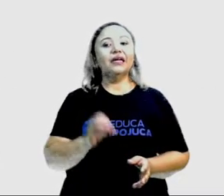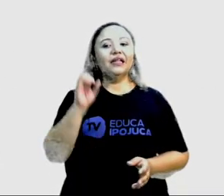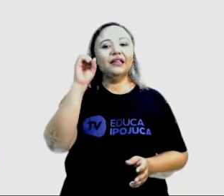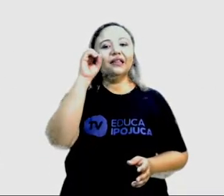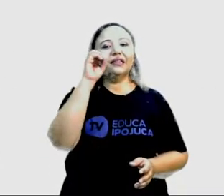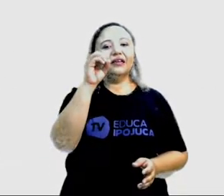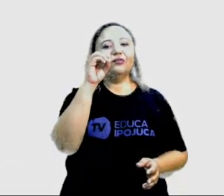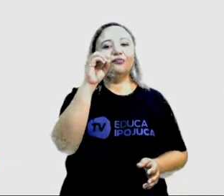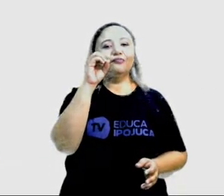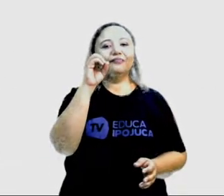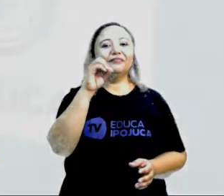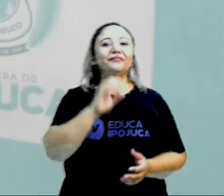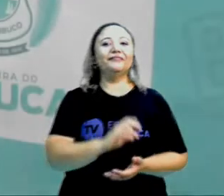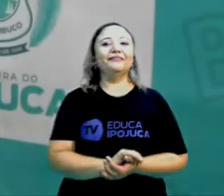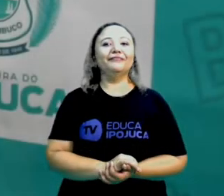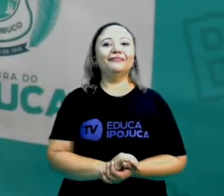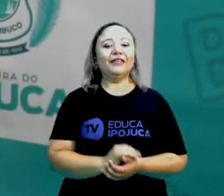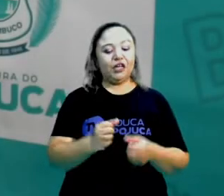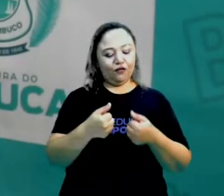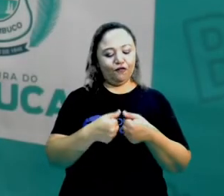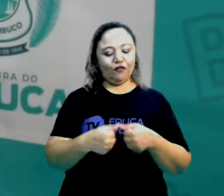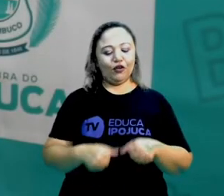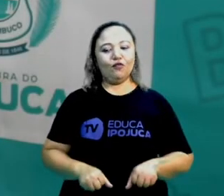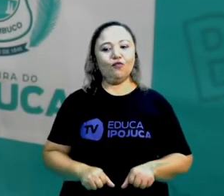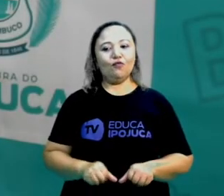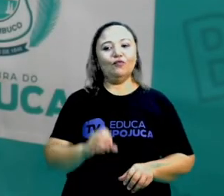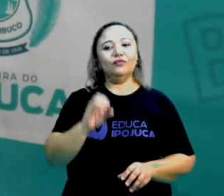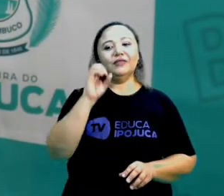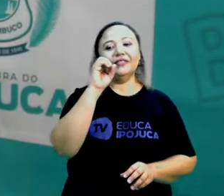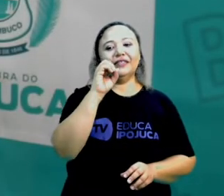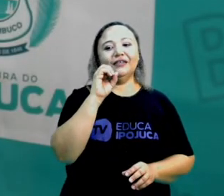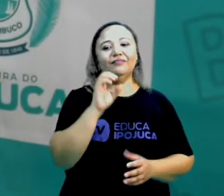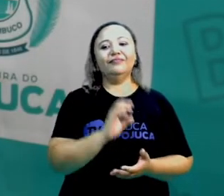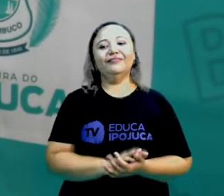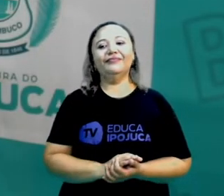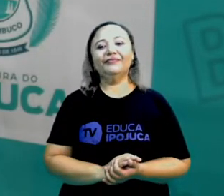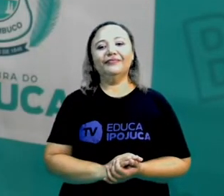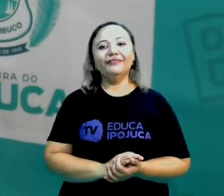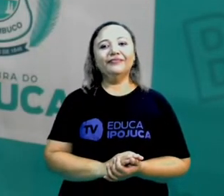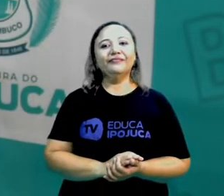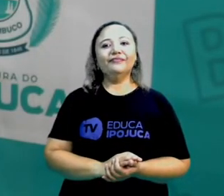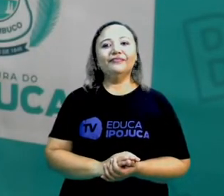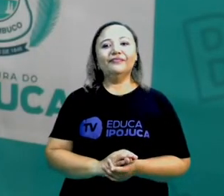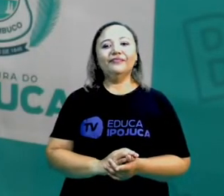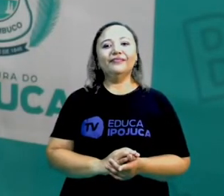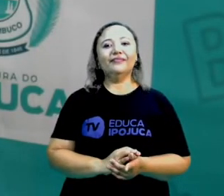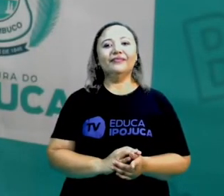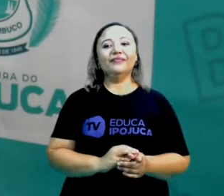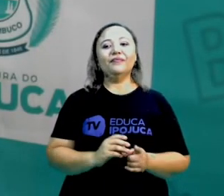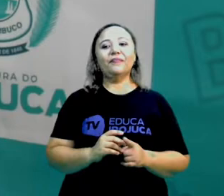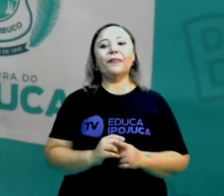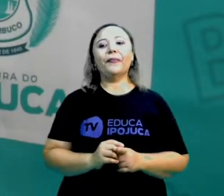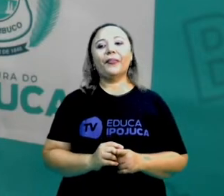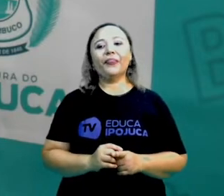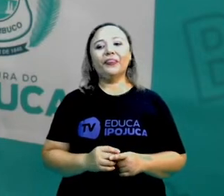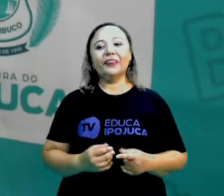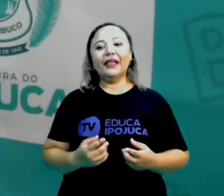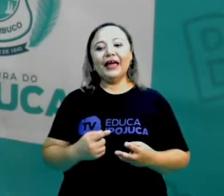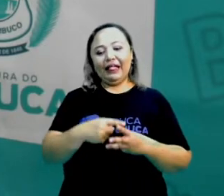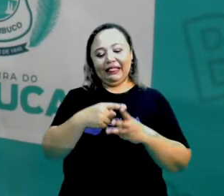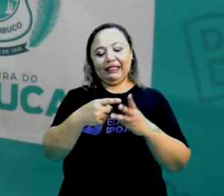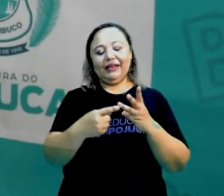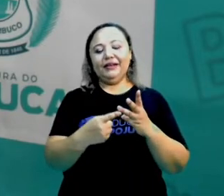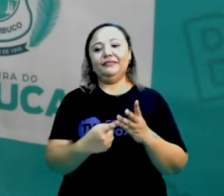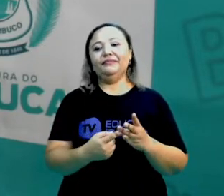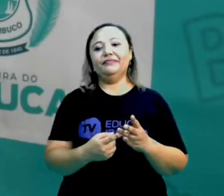Isso é 0. Eu errei e vocês acertaram, hein? O valor total é o 0, então ele tinha